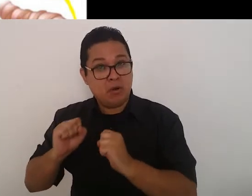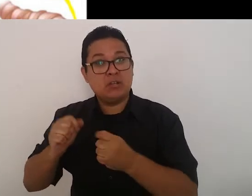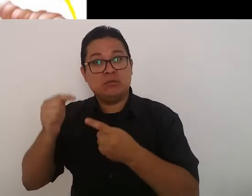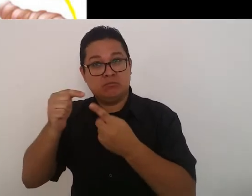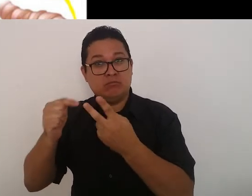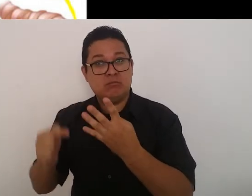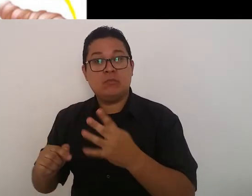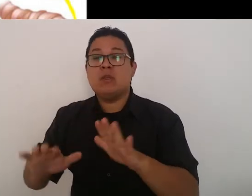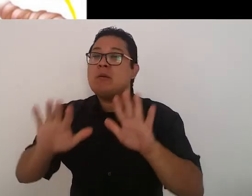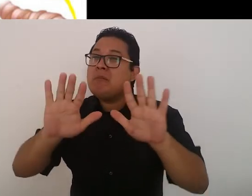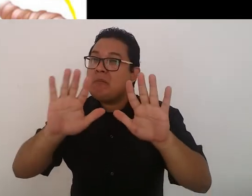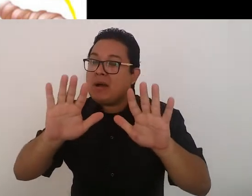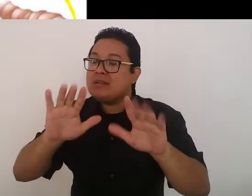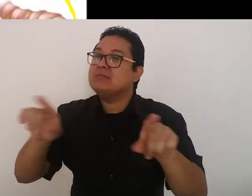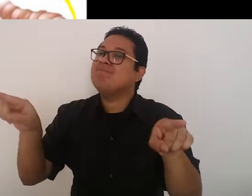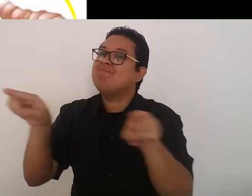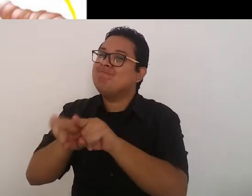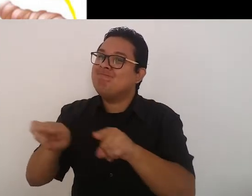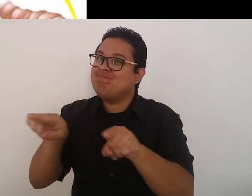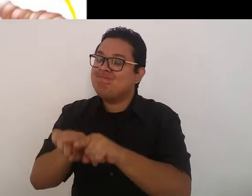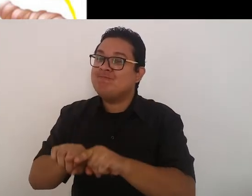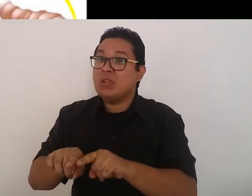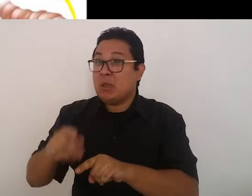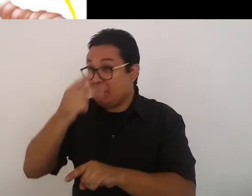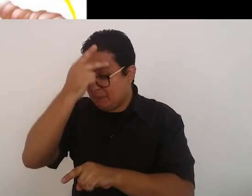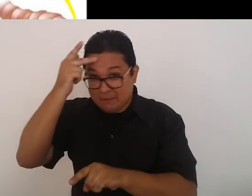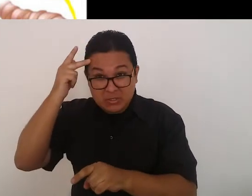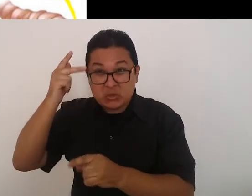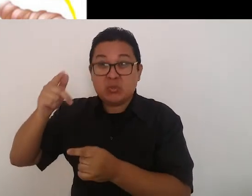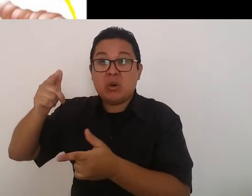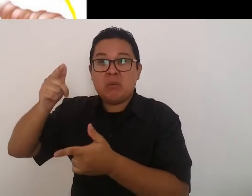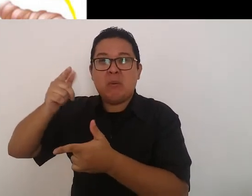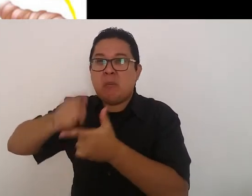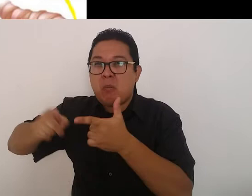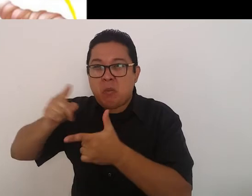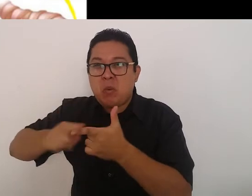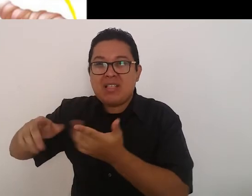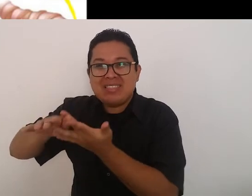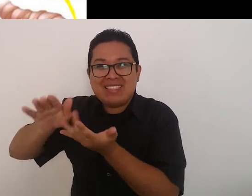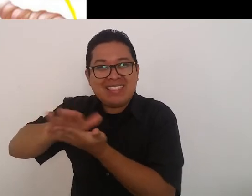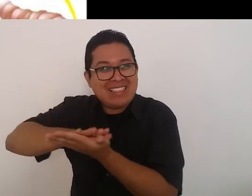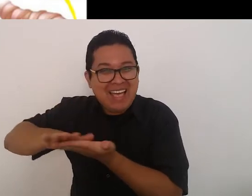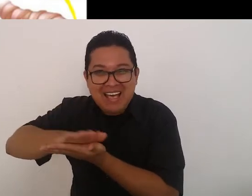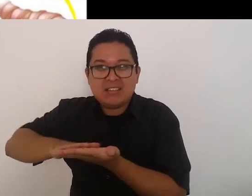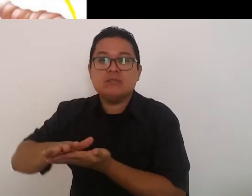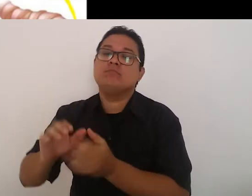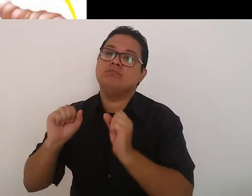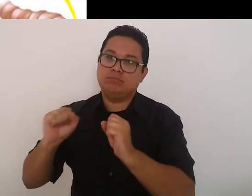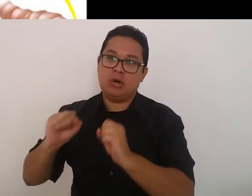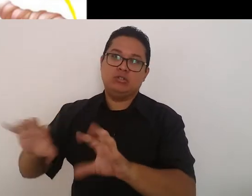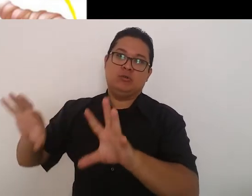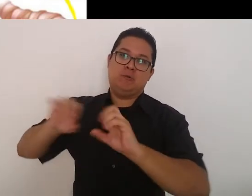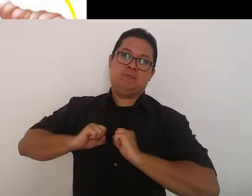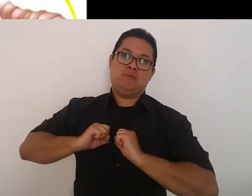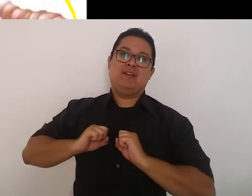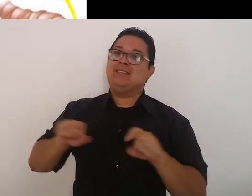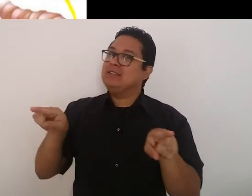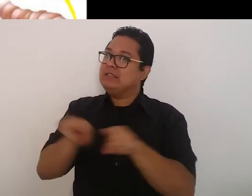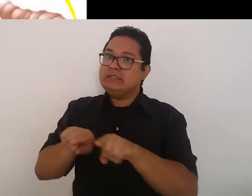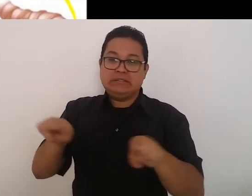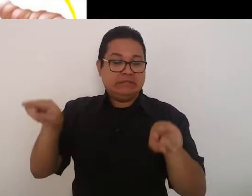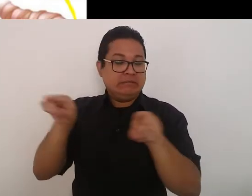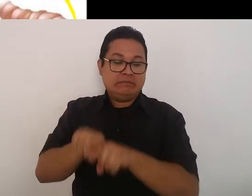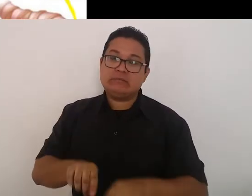que ele tem sido muito mais problemático para esses grupos de risco do que a gripe comum